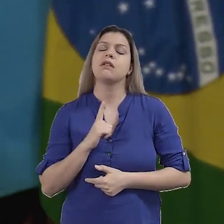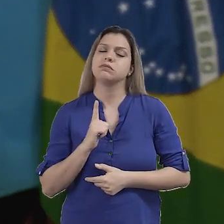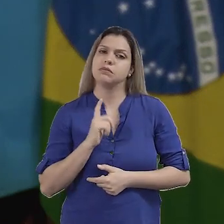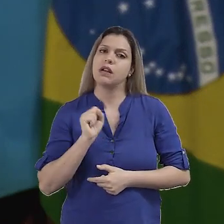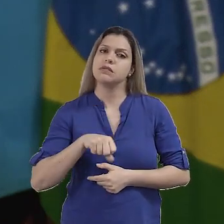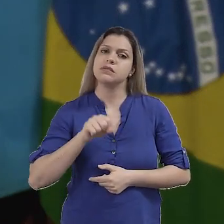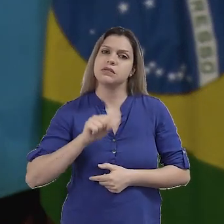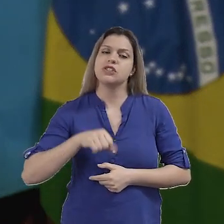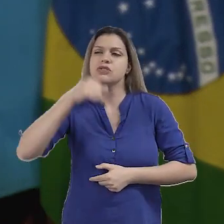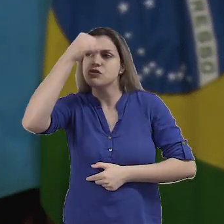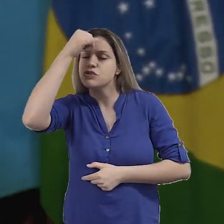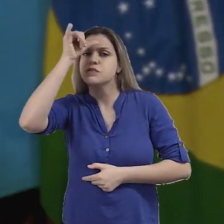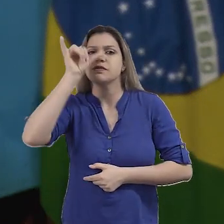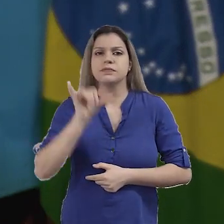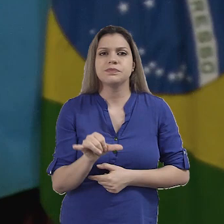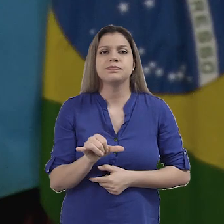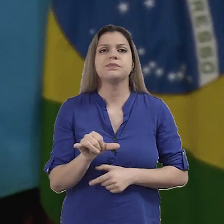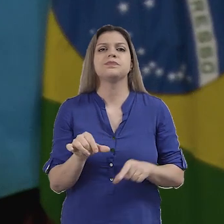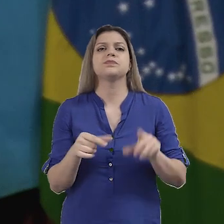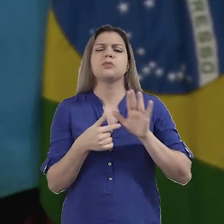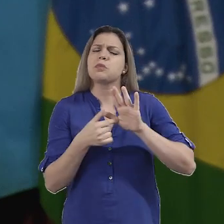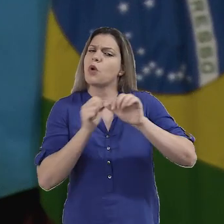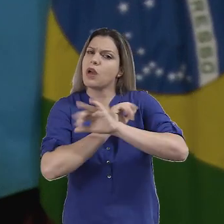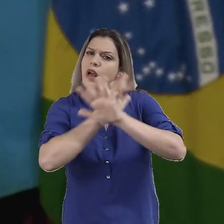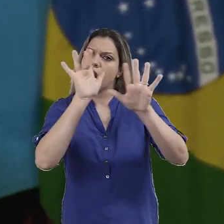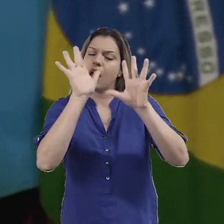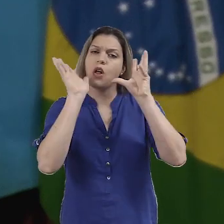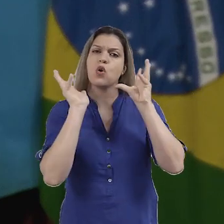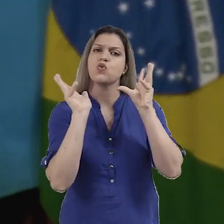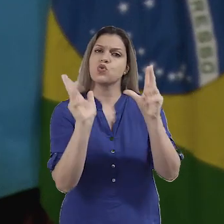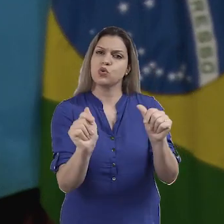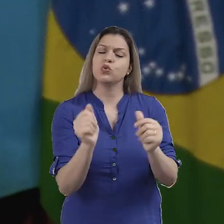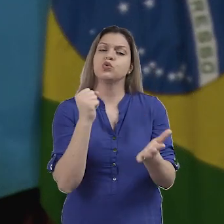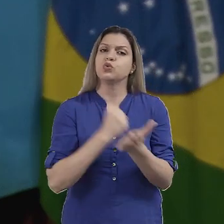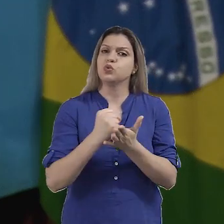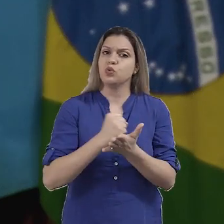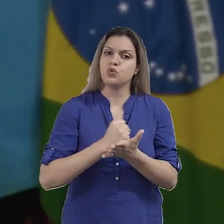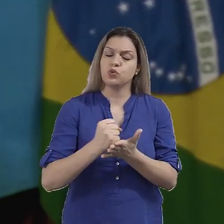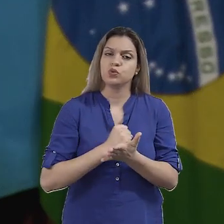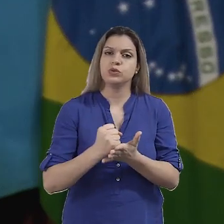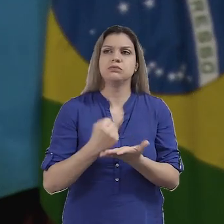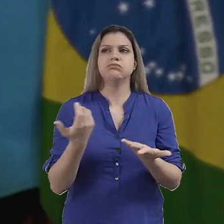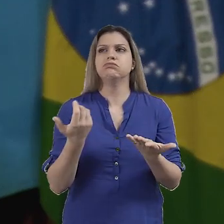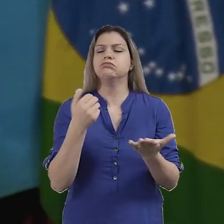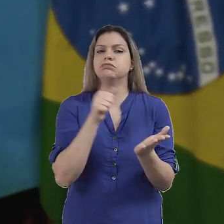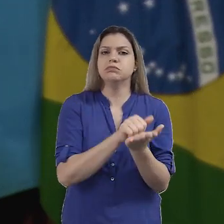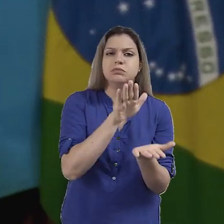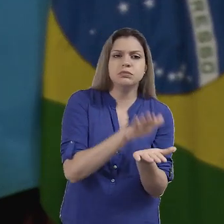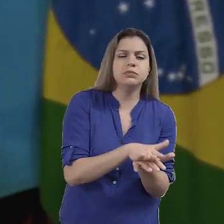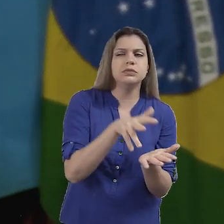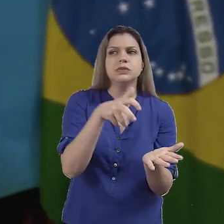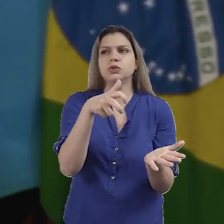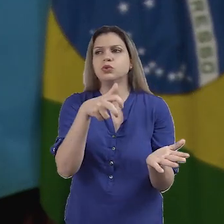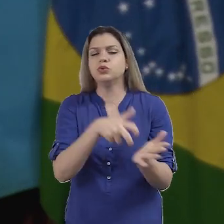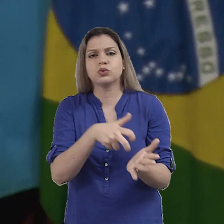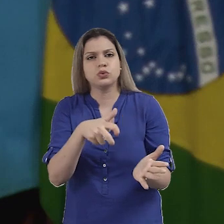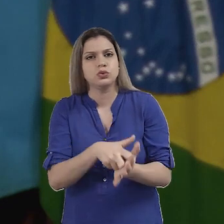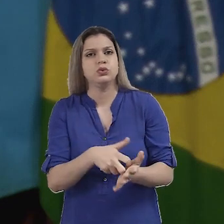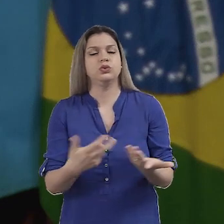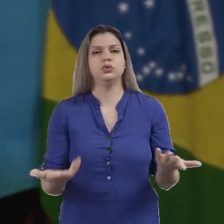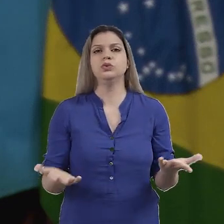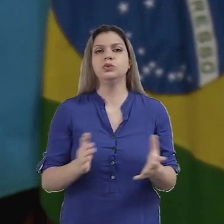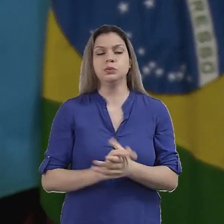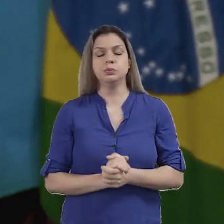essa postura de prevenção, de transparência, todos os nossos contratos, as penalidades, como